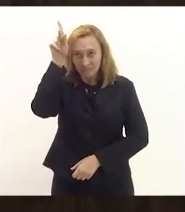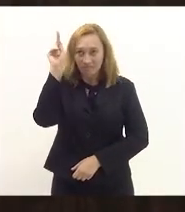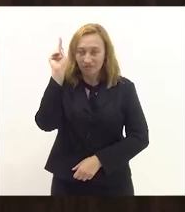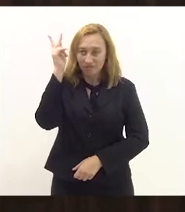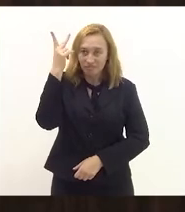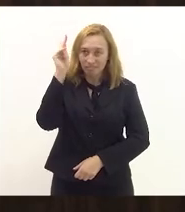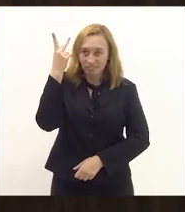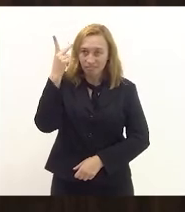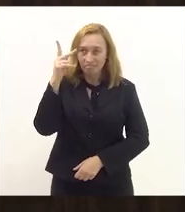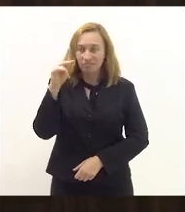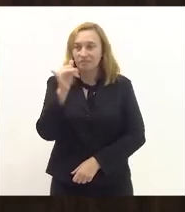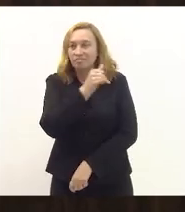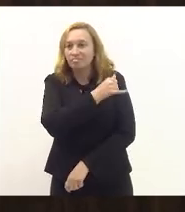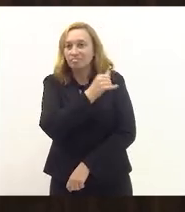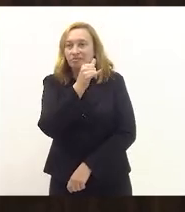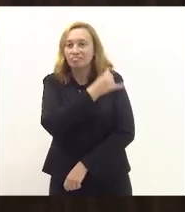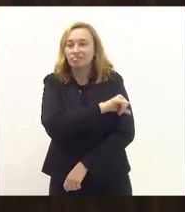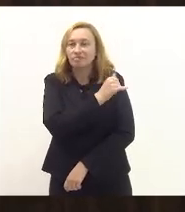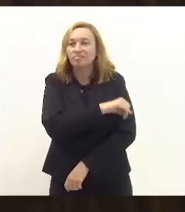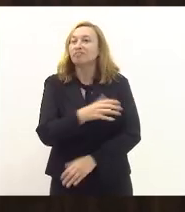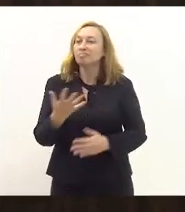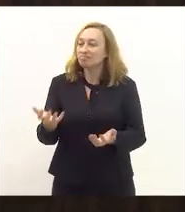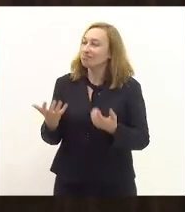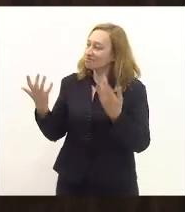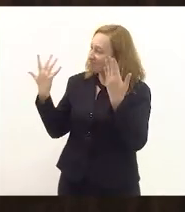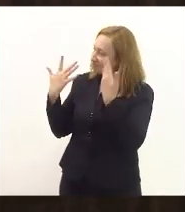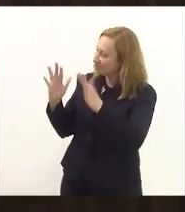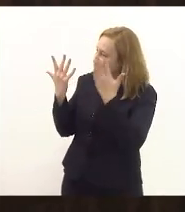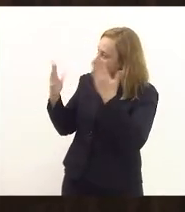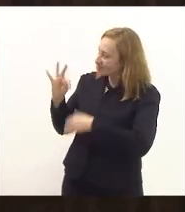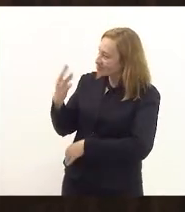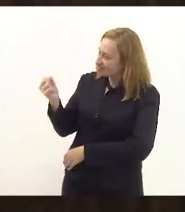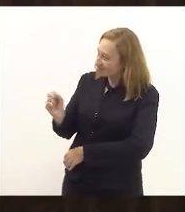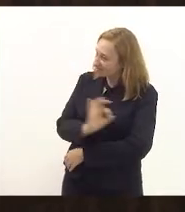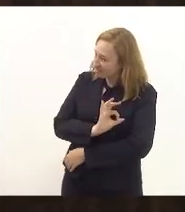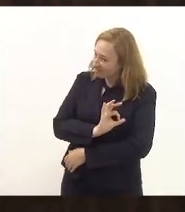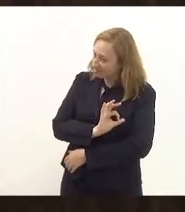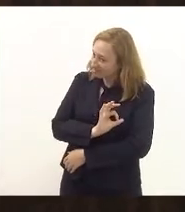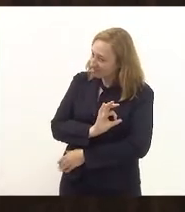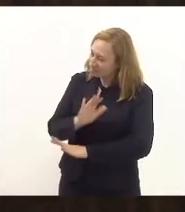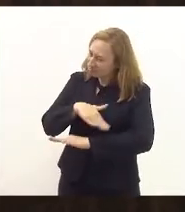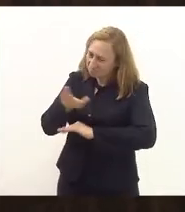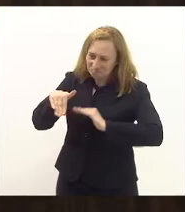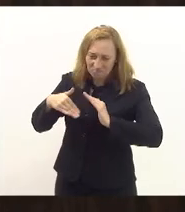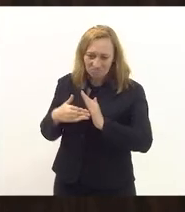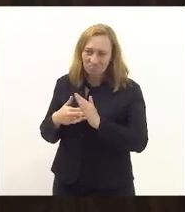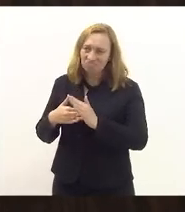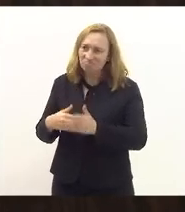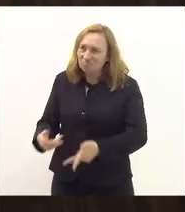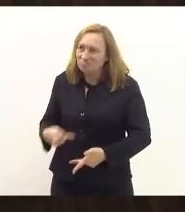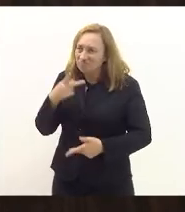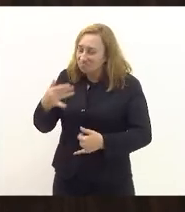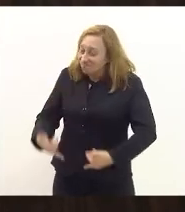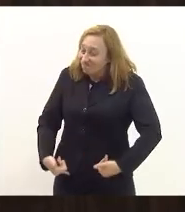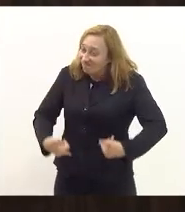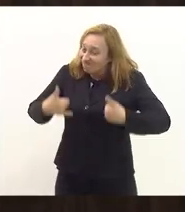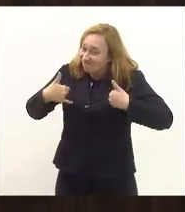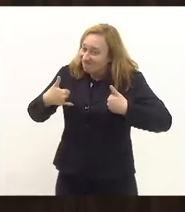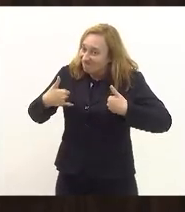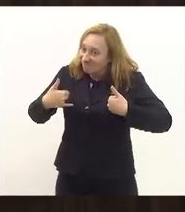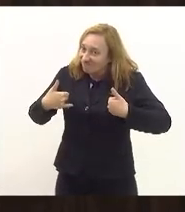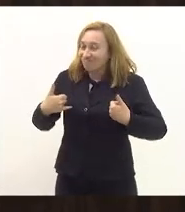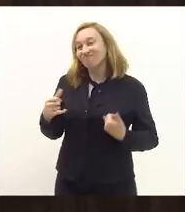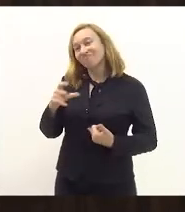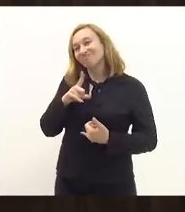Rio de Janeiro. Portanto, eu queria aqui parabenizar a Marta e, como todos, expressar aqui o orgulho de